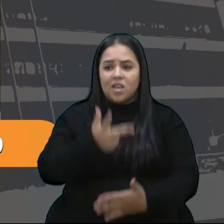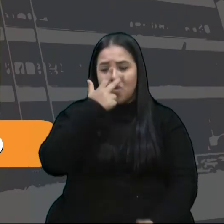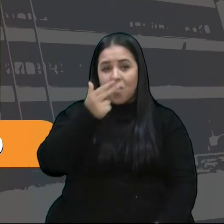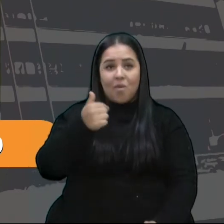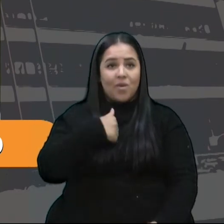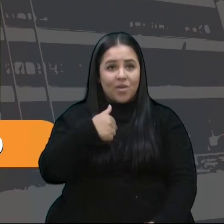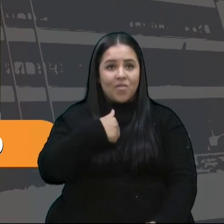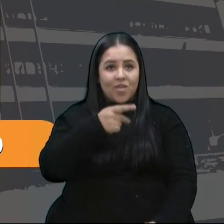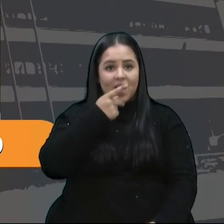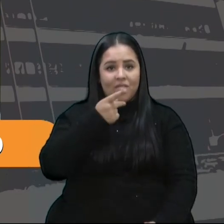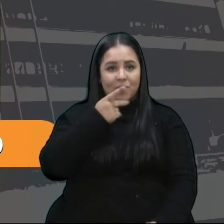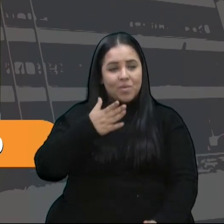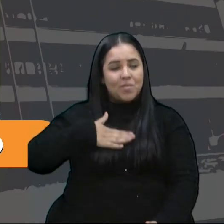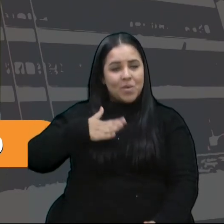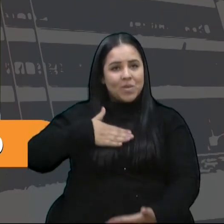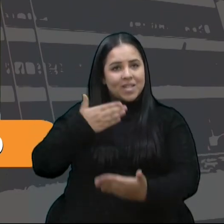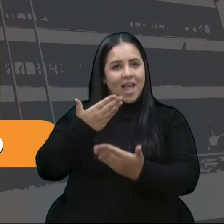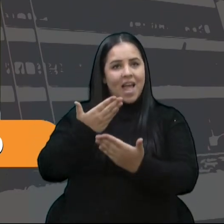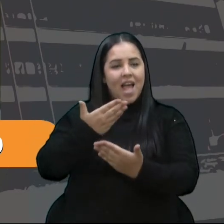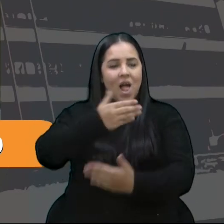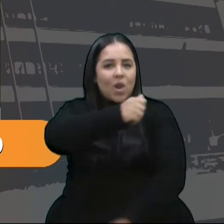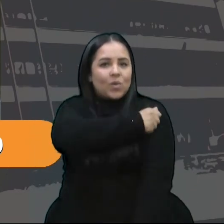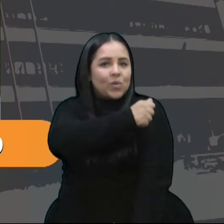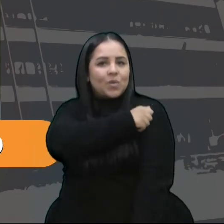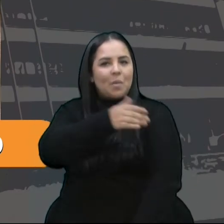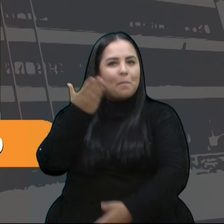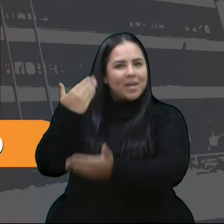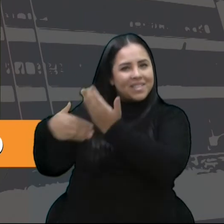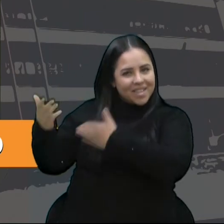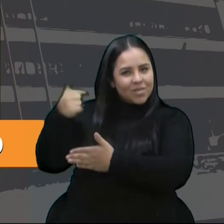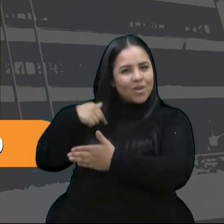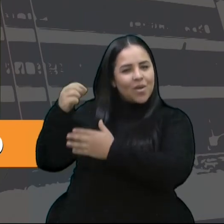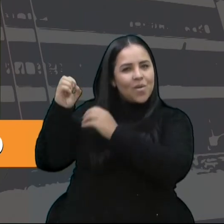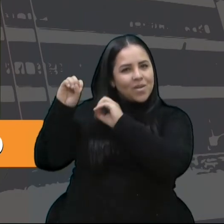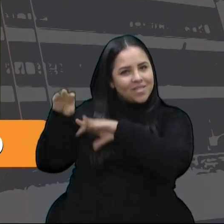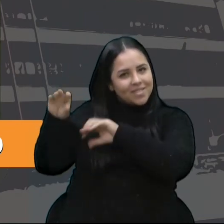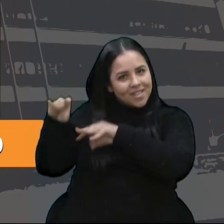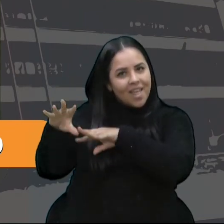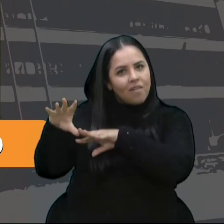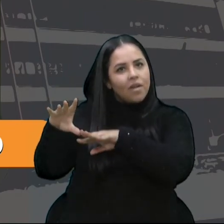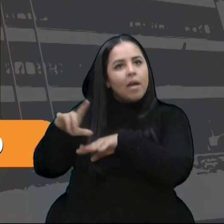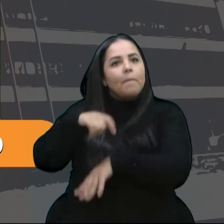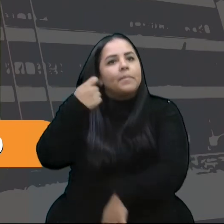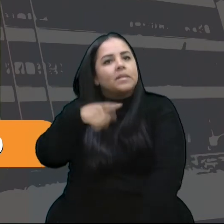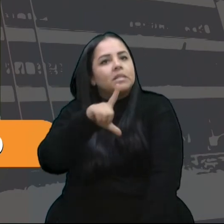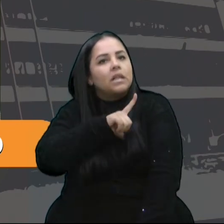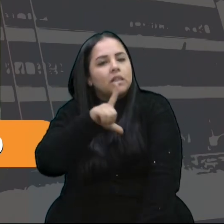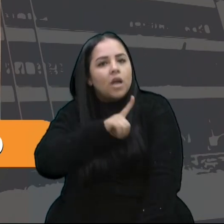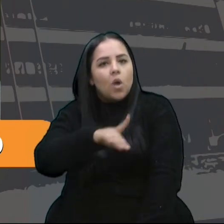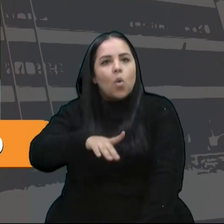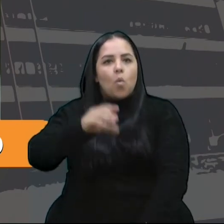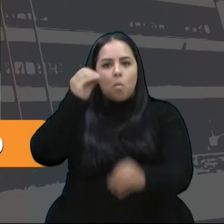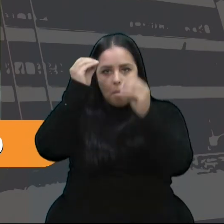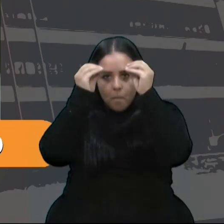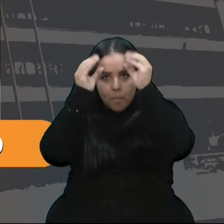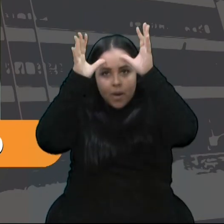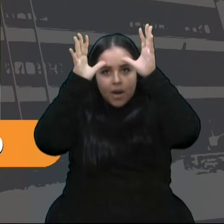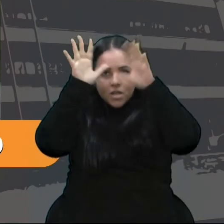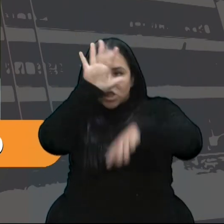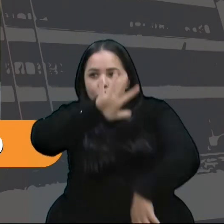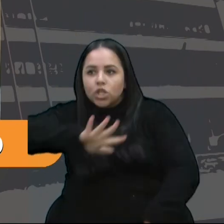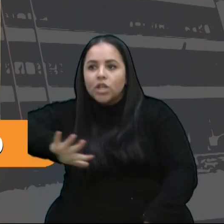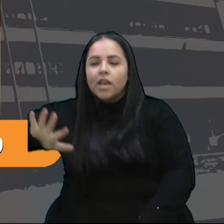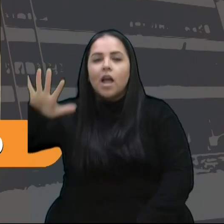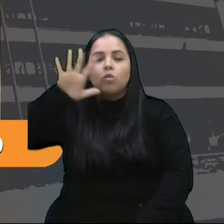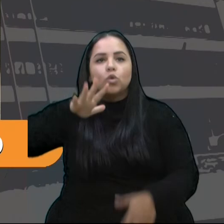alunos lá atrás, né? Na época que eu dava aula. Olha, tem um conhecimento geral amplo,